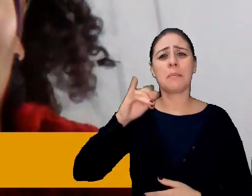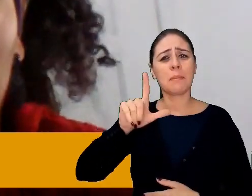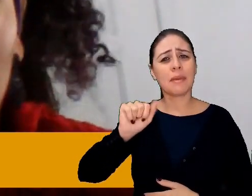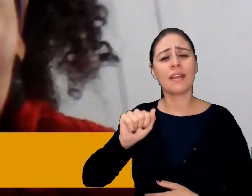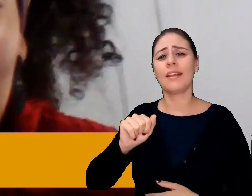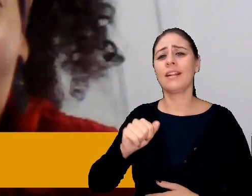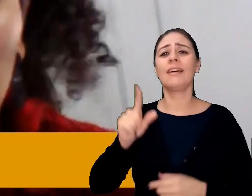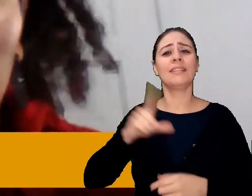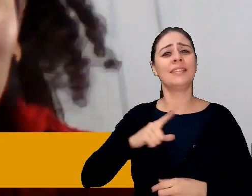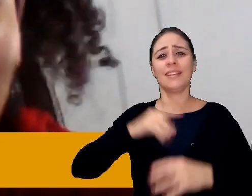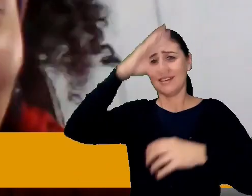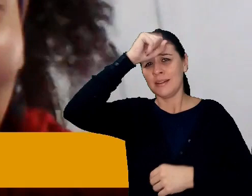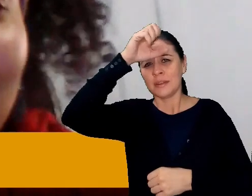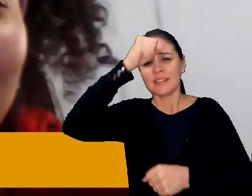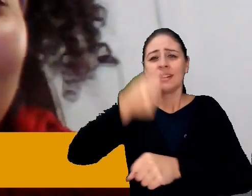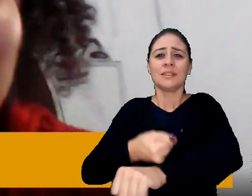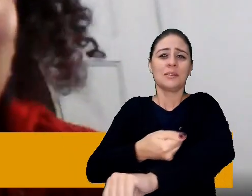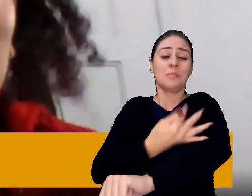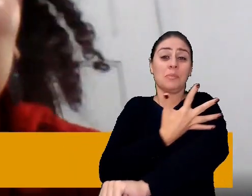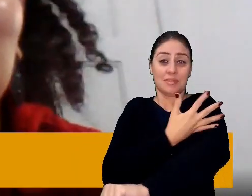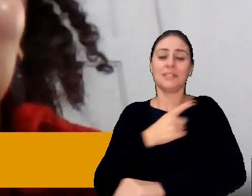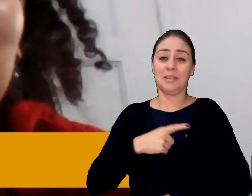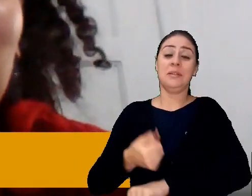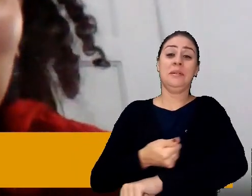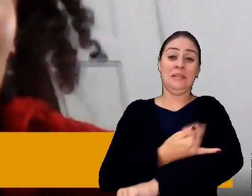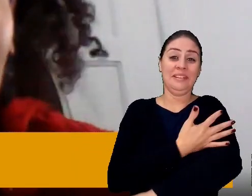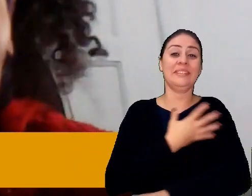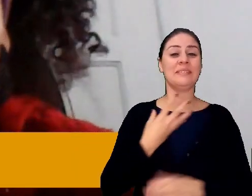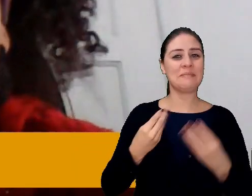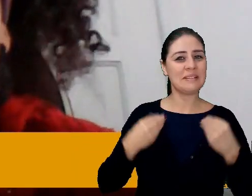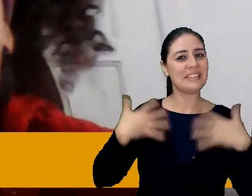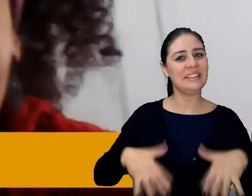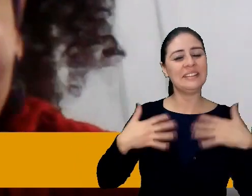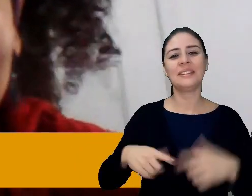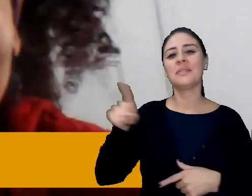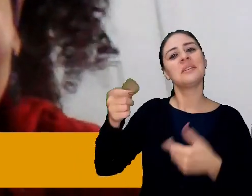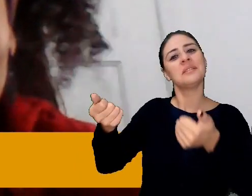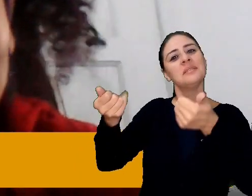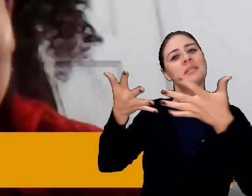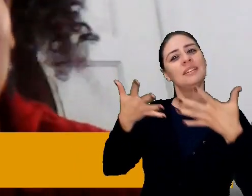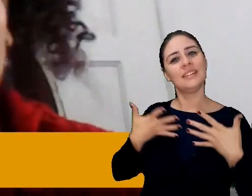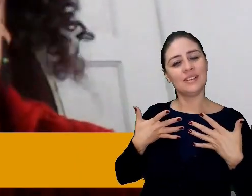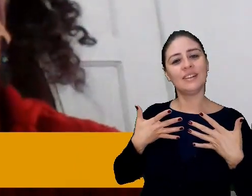de muito aprendizado, de emoção. Me emocionei bastante com a sua fala.